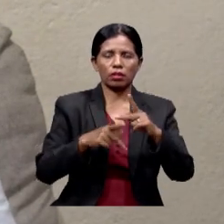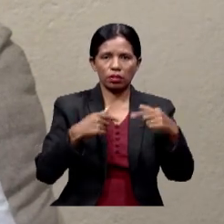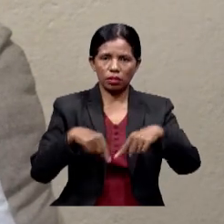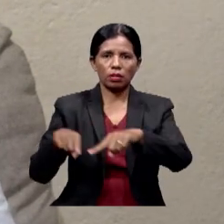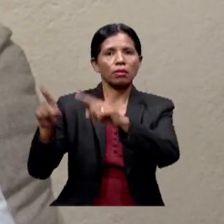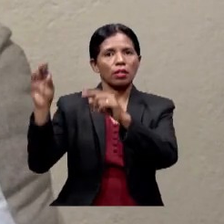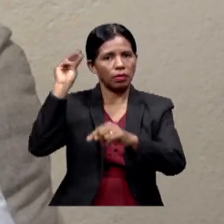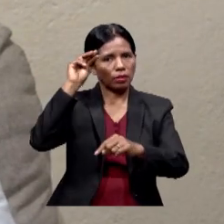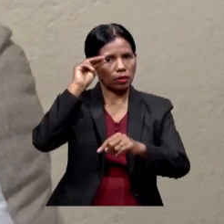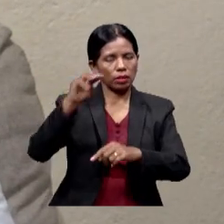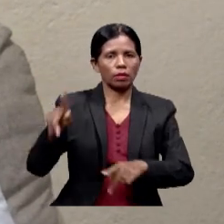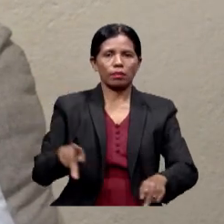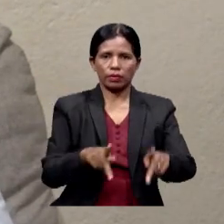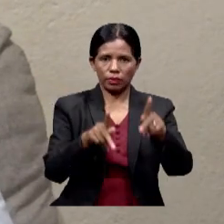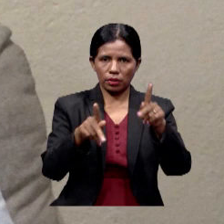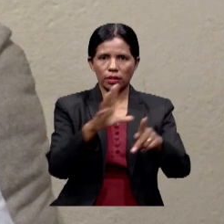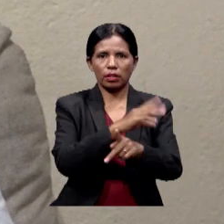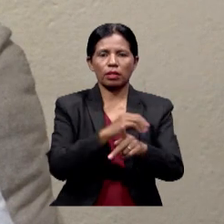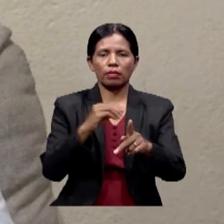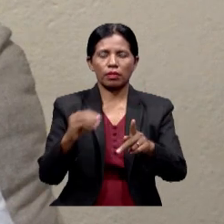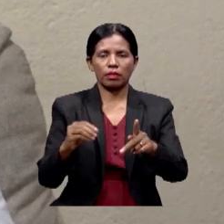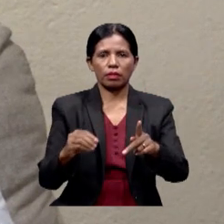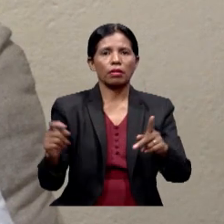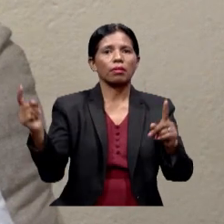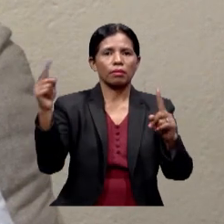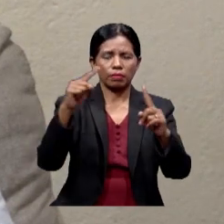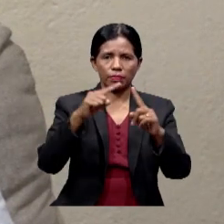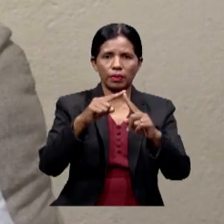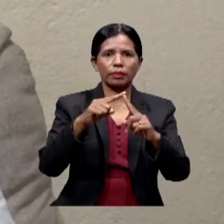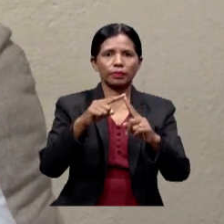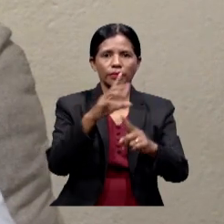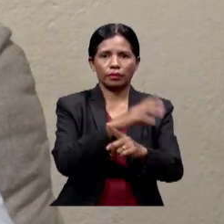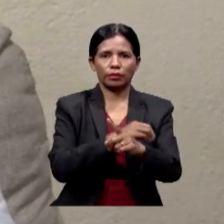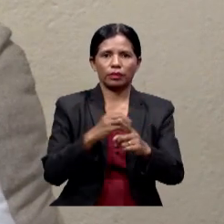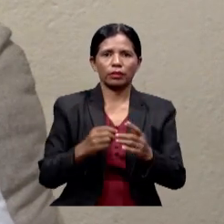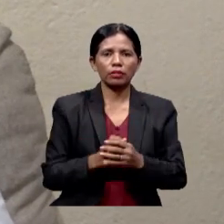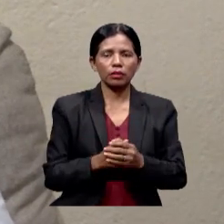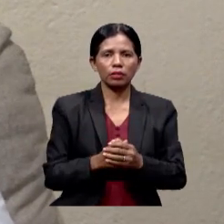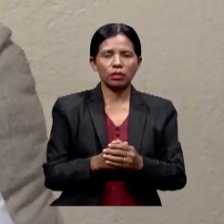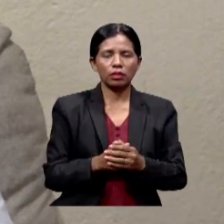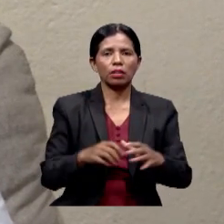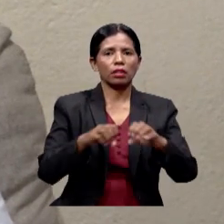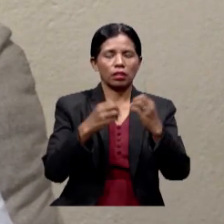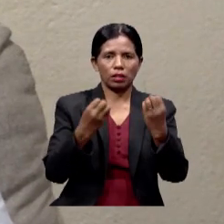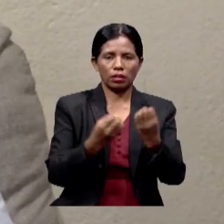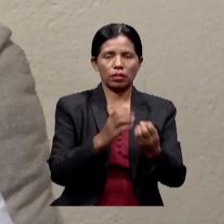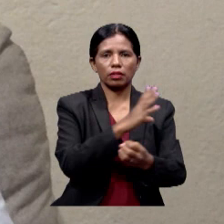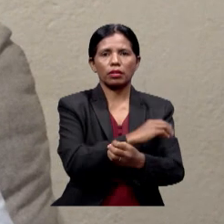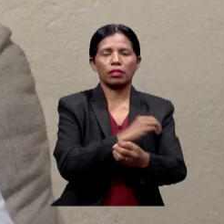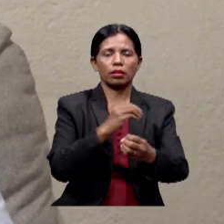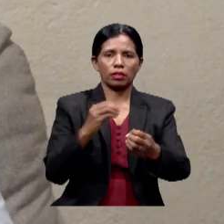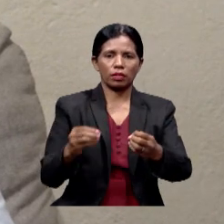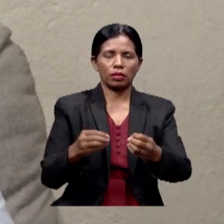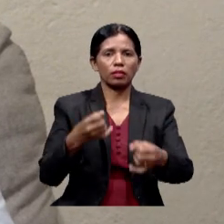Ministério Público, vai ao órgão de lio autoridade judiciária,